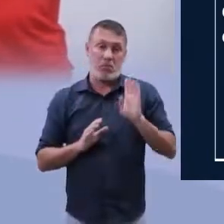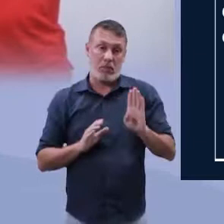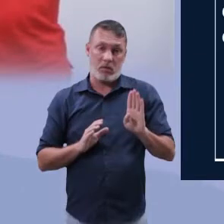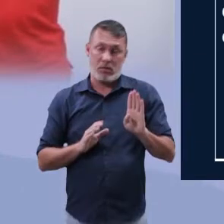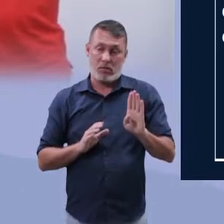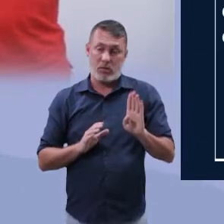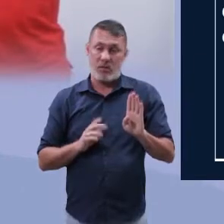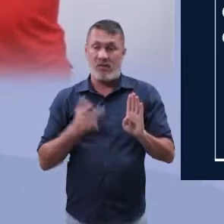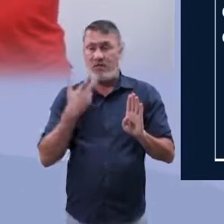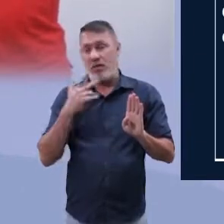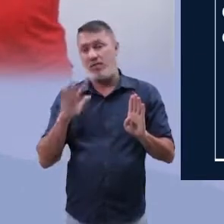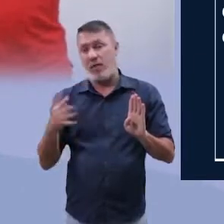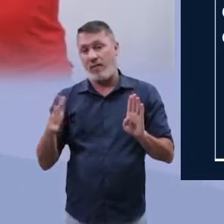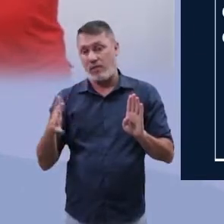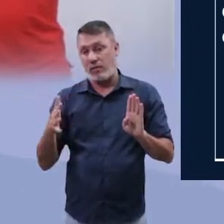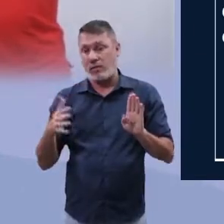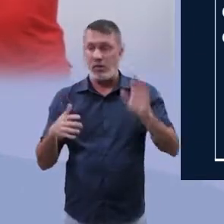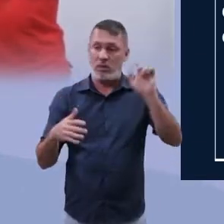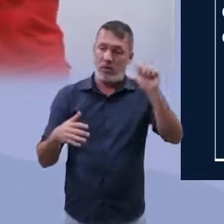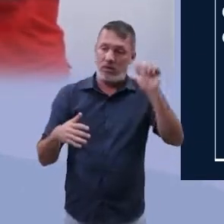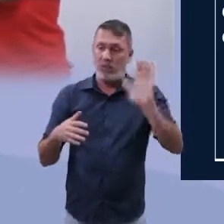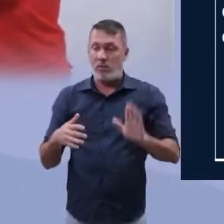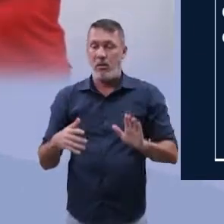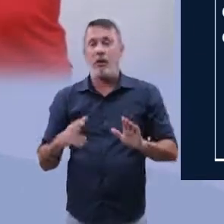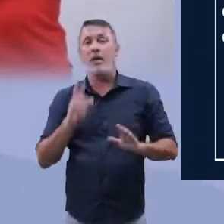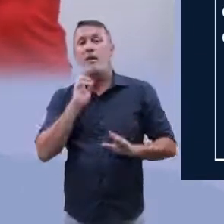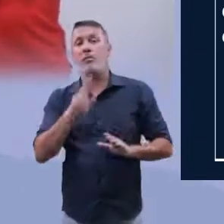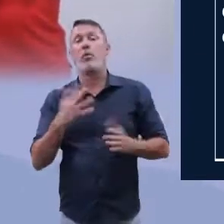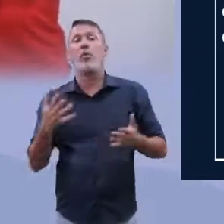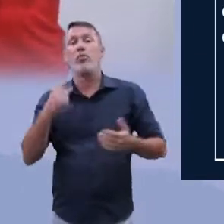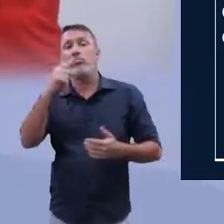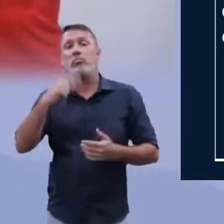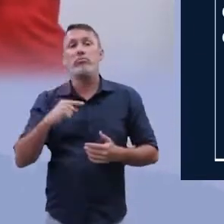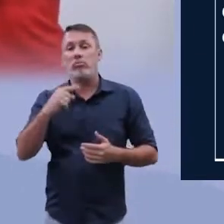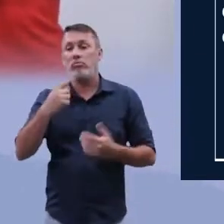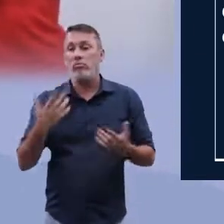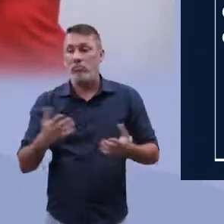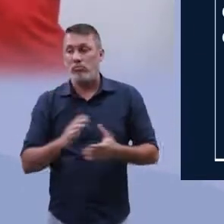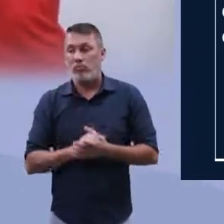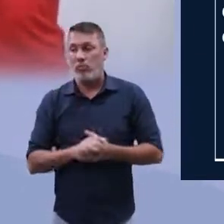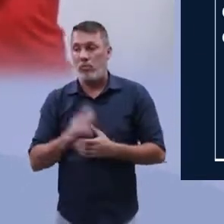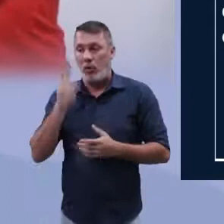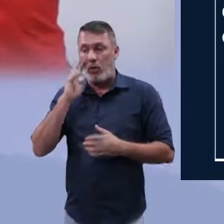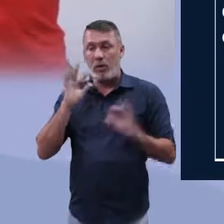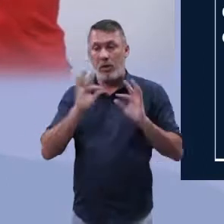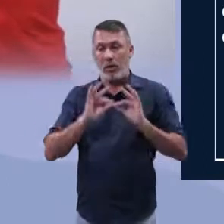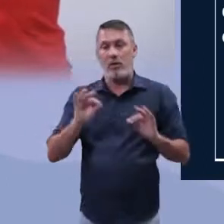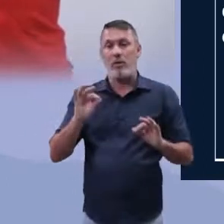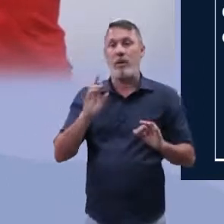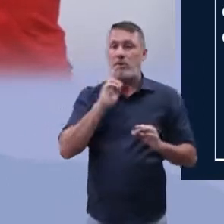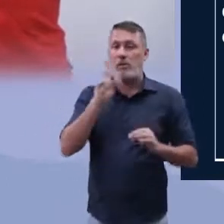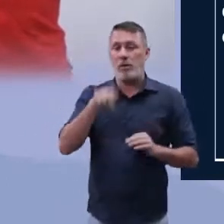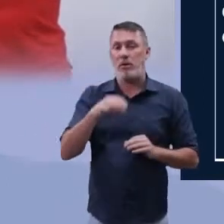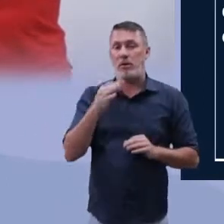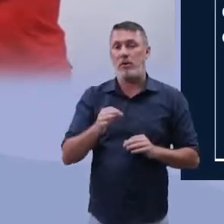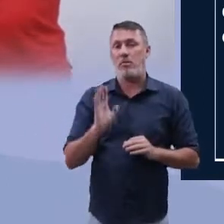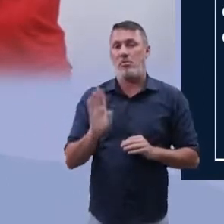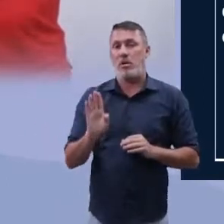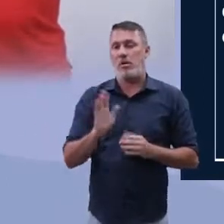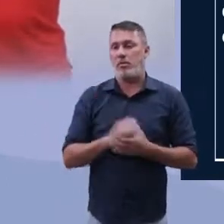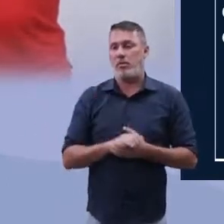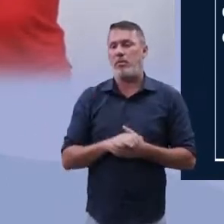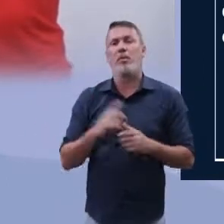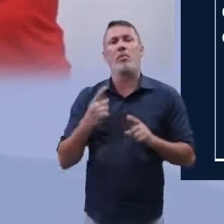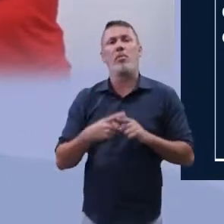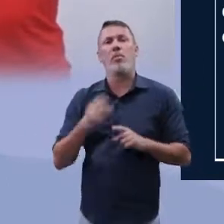letra B, né, de talvez. Né? Então, qual que você responderia? Bom, vamos lá. Letra B.